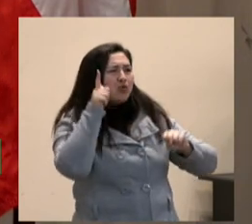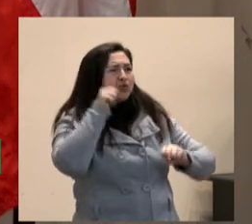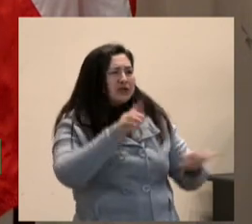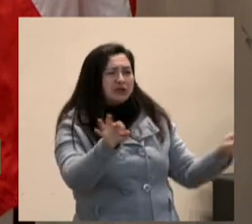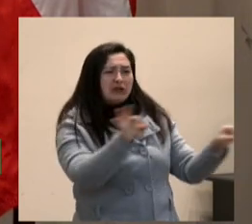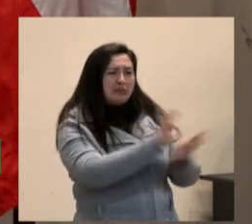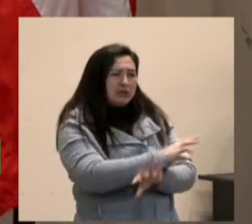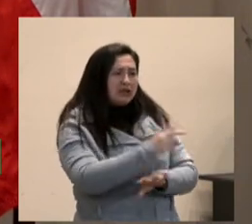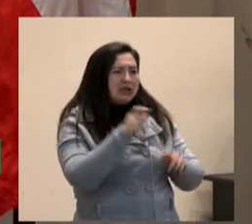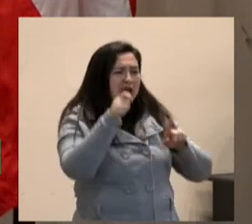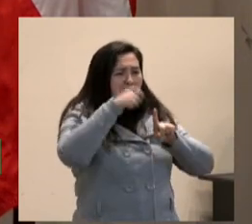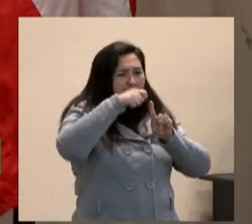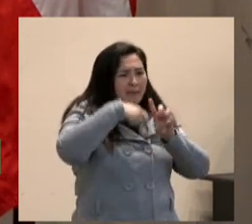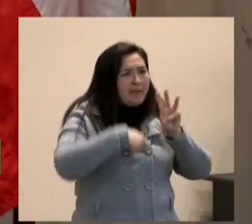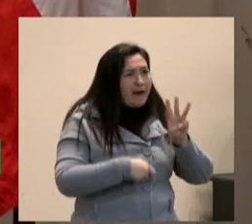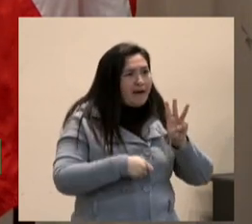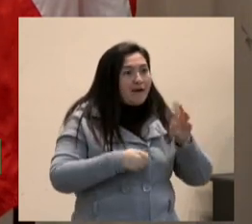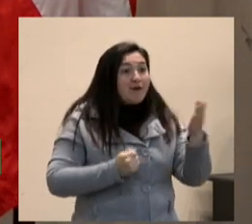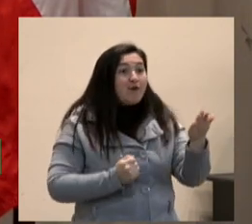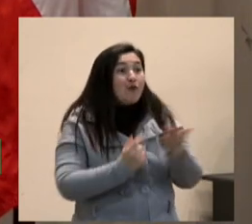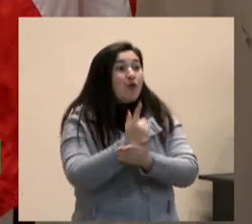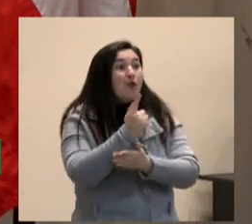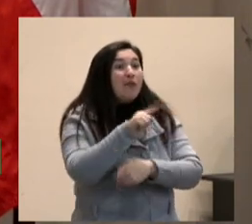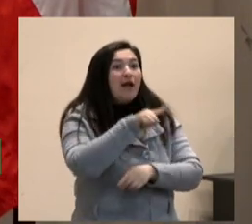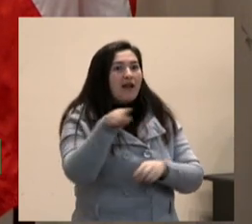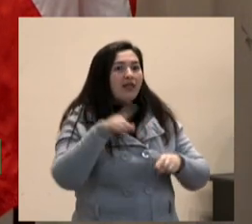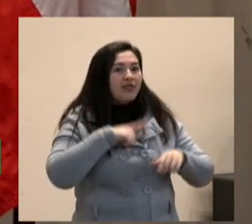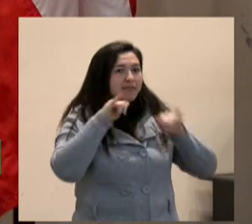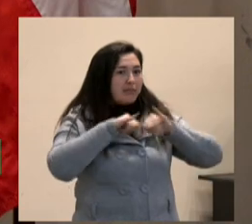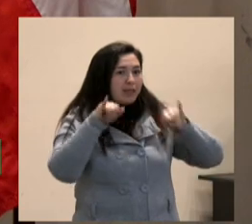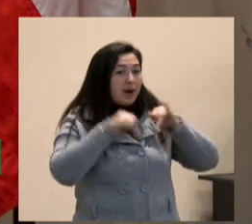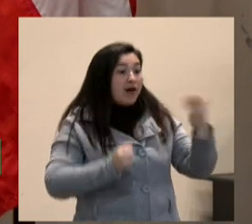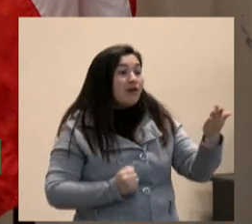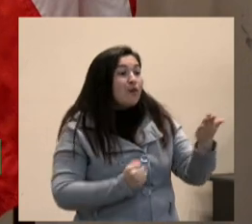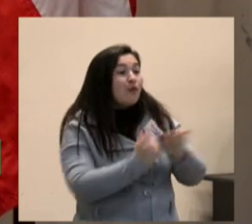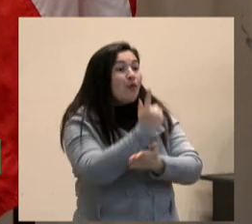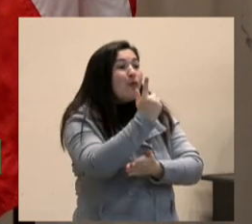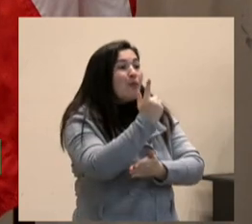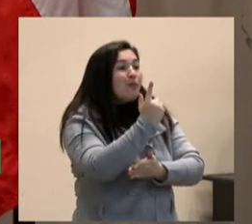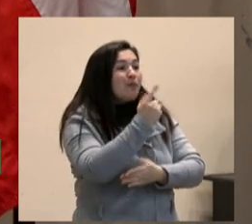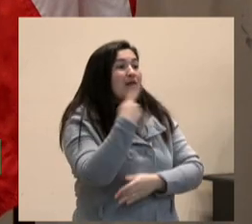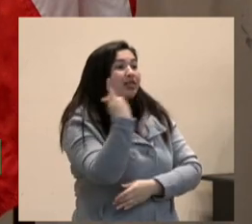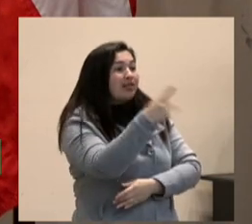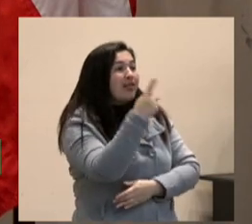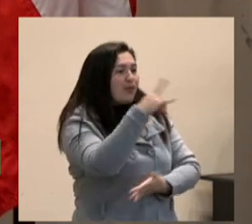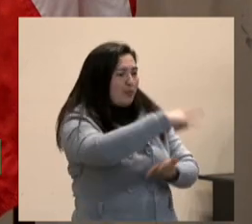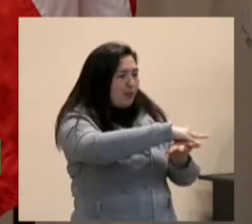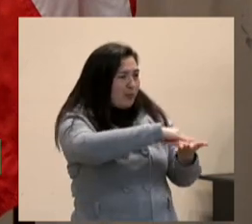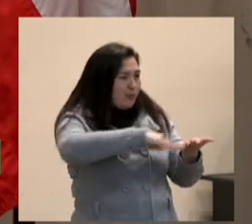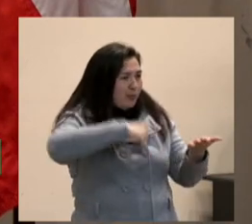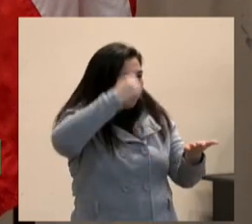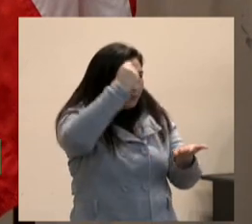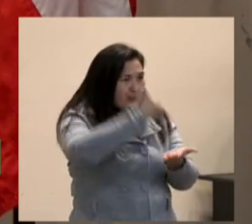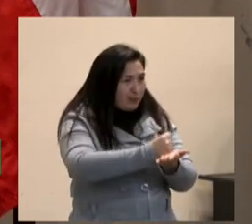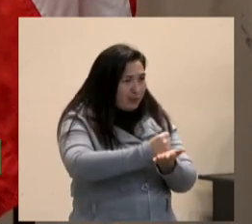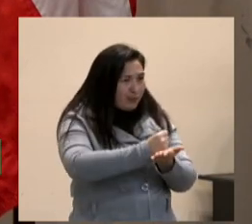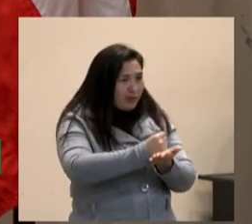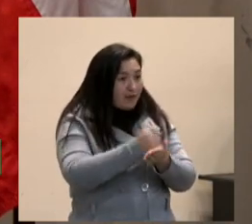Compre. Existe propaganda dizendo assim, compre seu diploma por